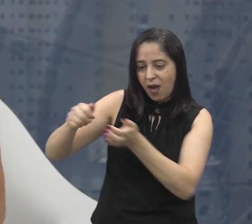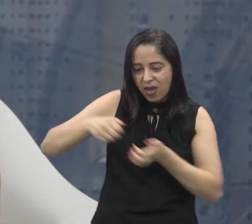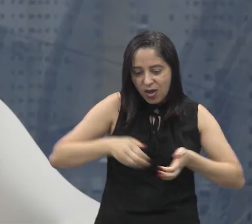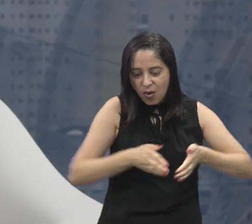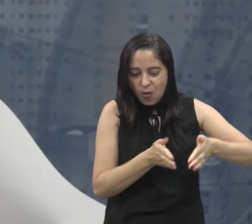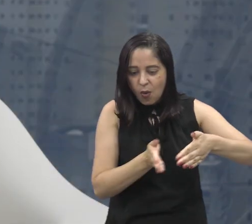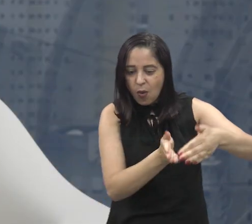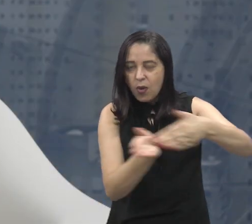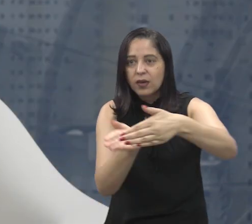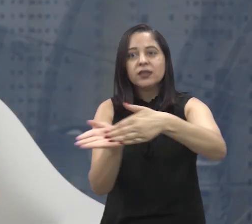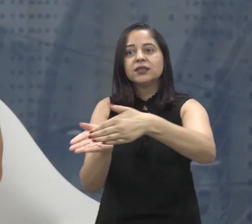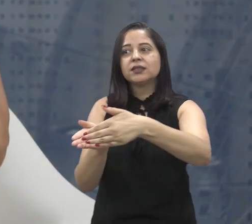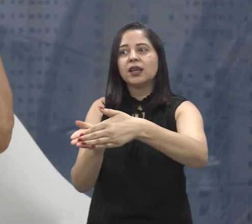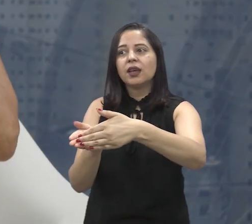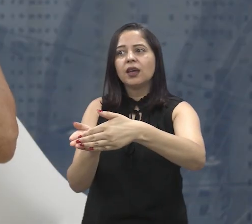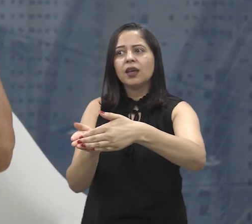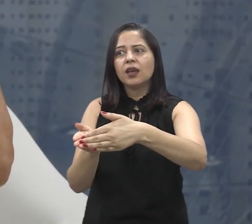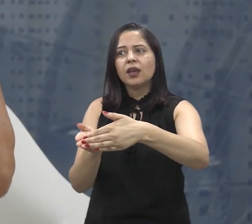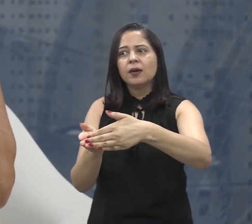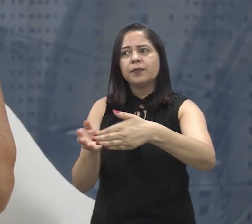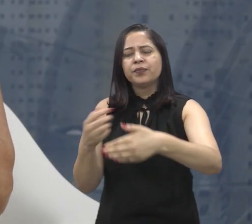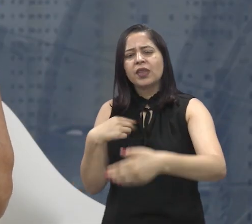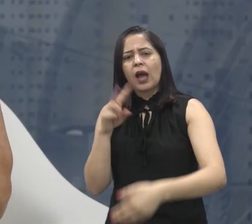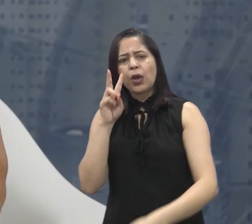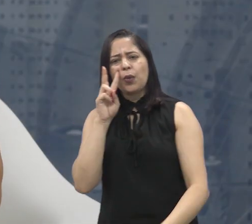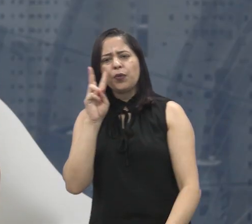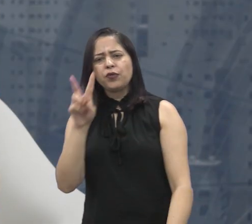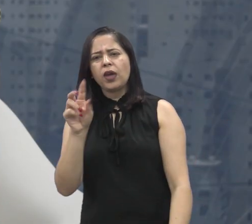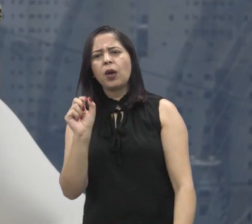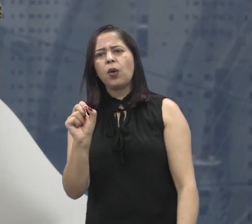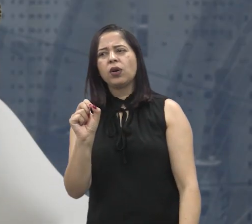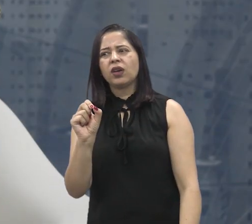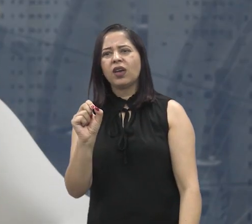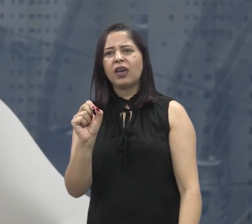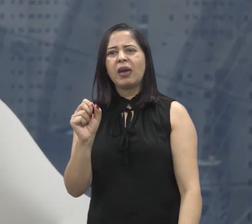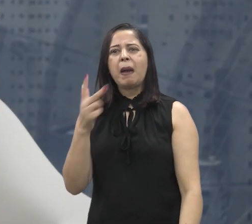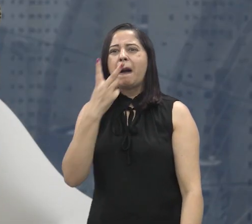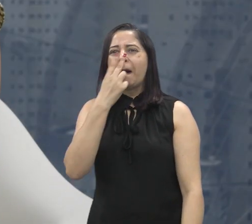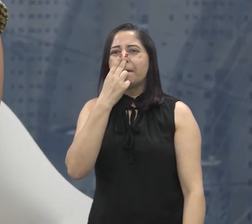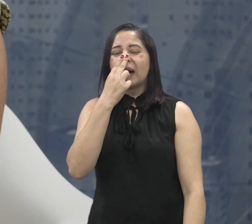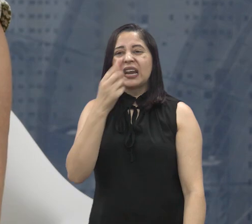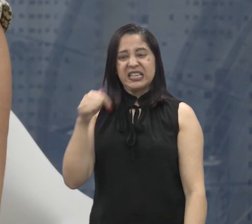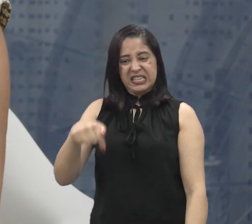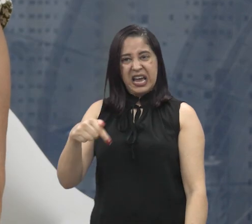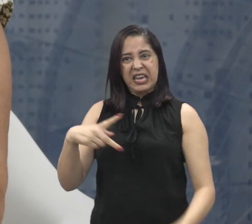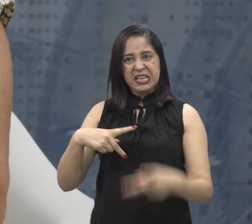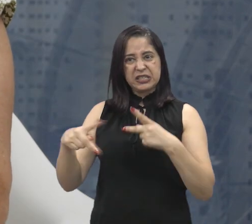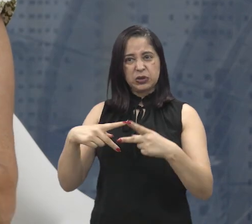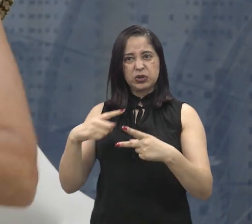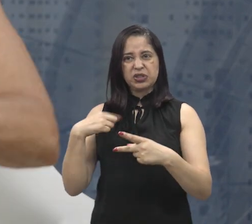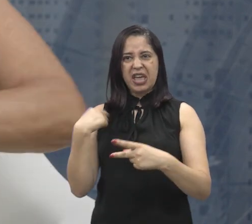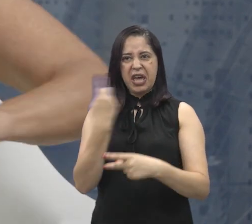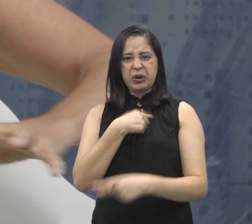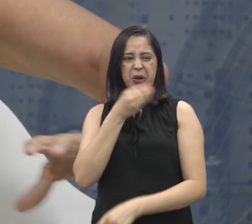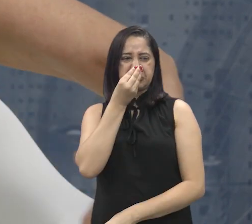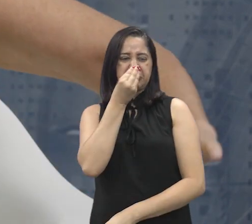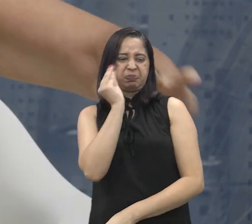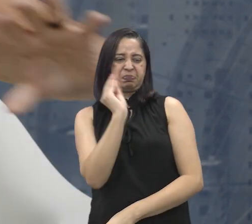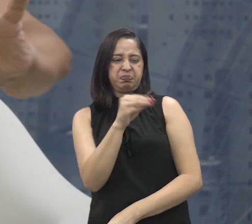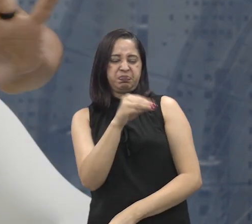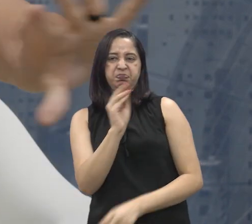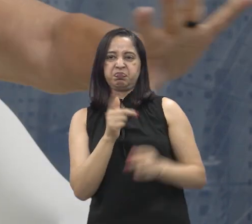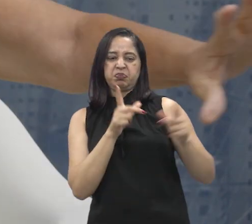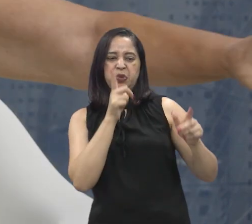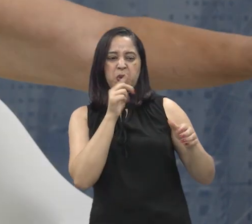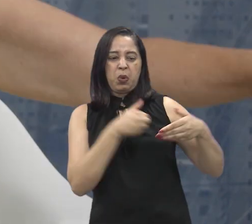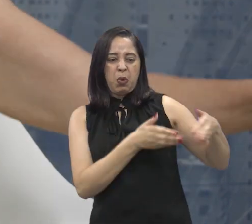porque sou joseense, nascida aqui, que parece um pouco que nós estamos de costa para o nosso Rio Paraíba do Sul. Eu fico pensando que podia